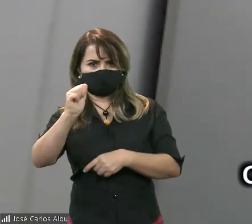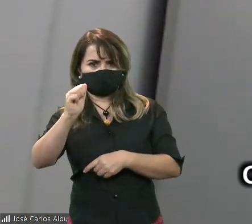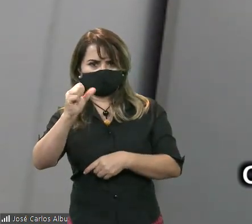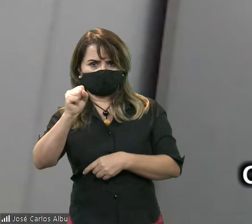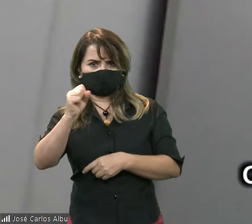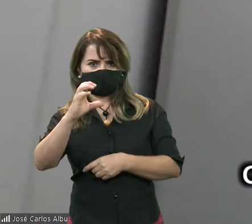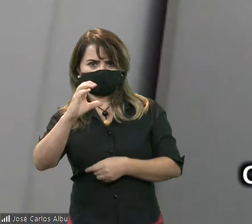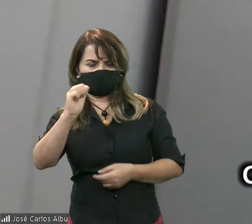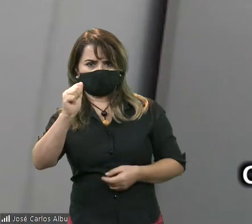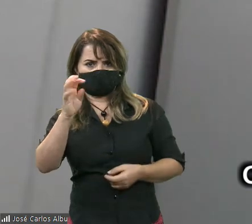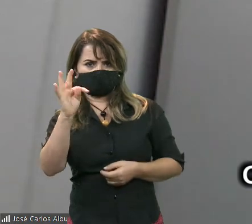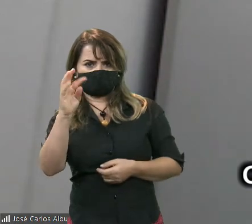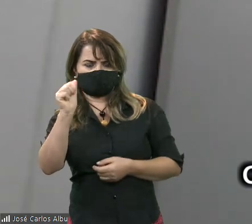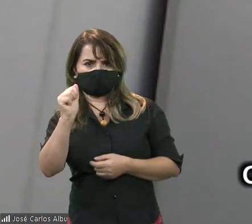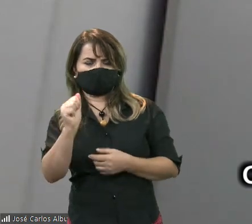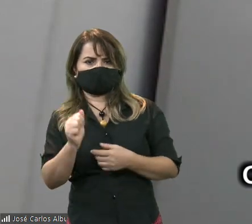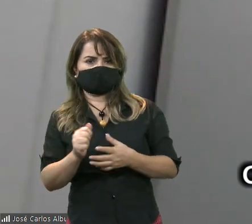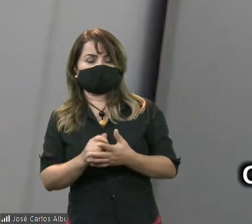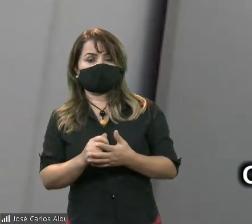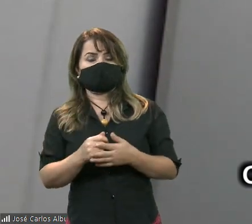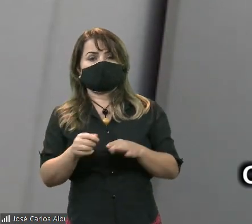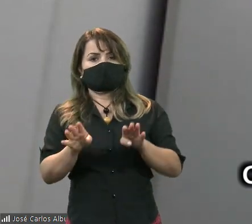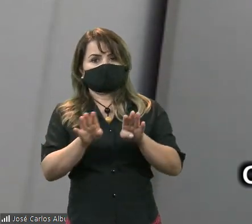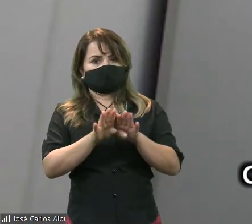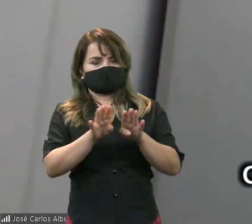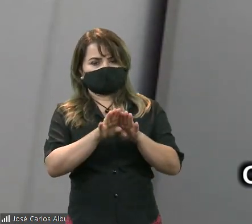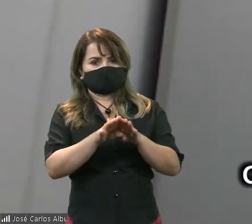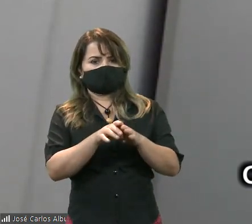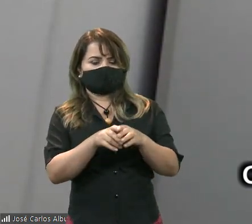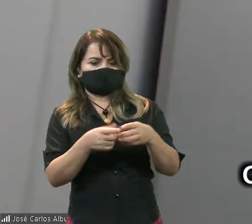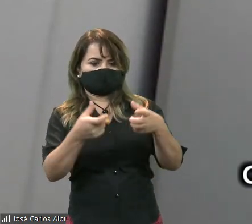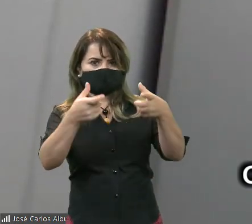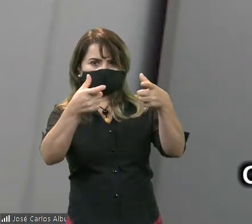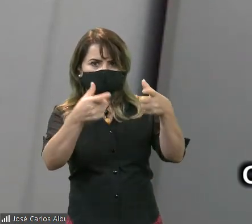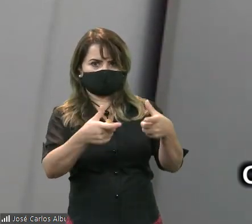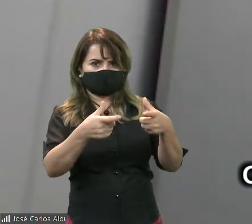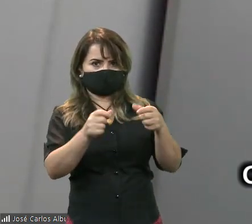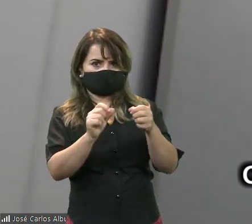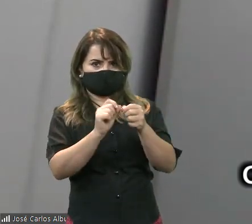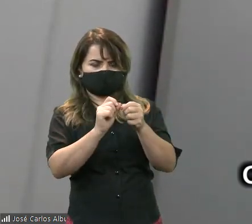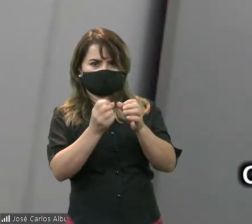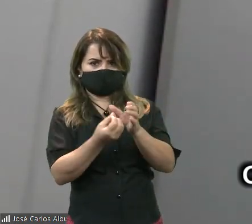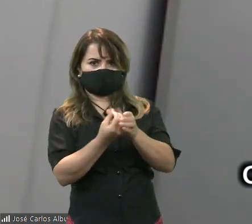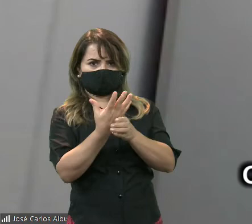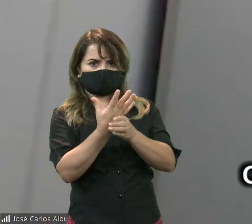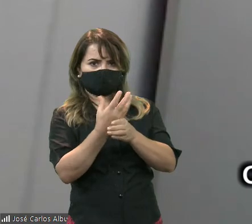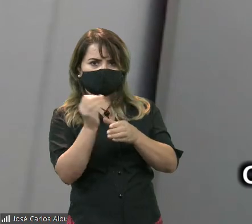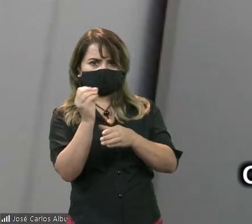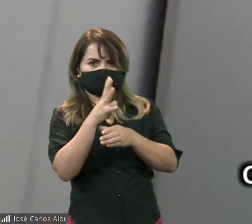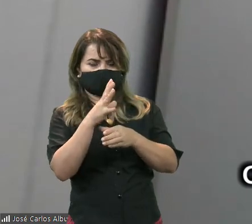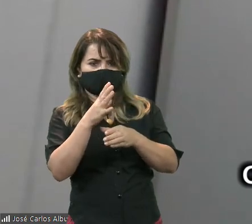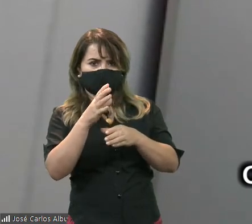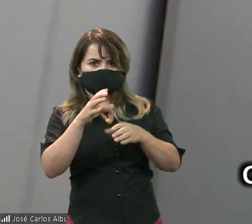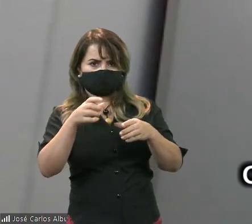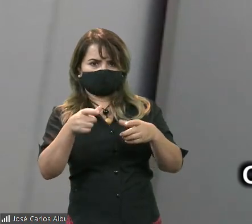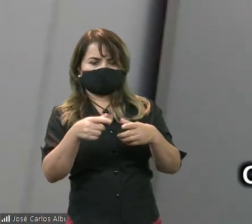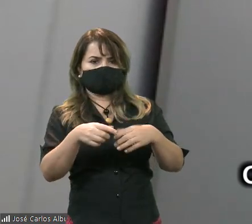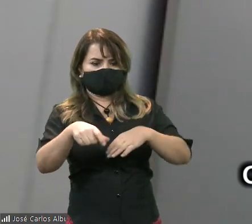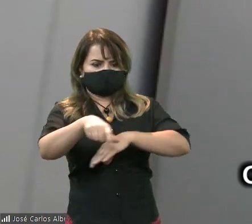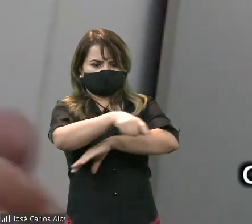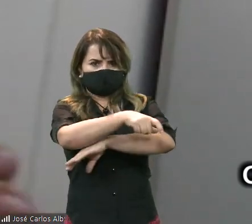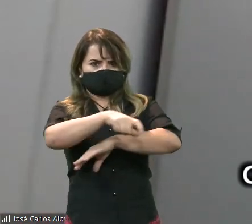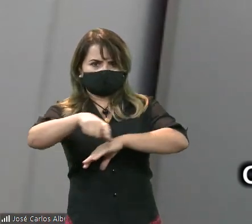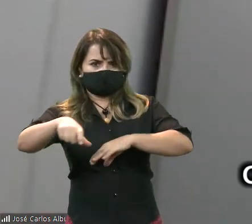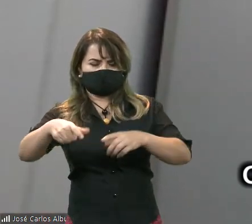esse desenvolvimento dessa ciclovia no trecho ferroviário que corta a nossa cidade, nós podemos